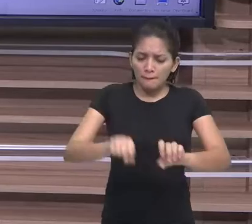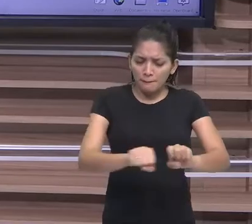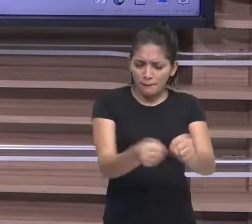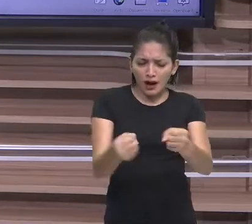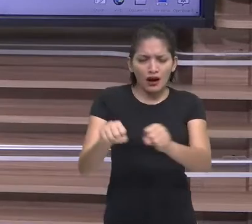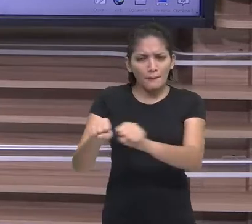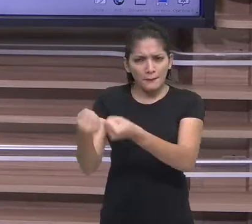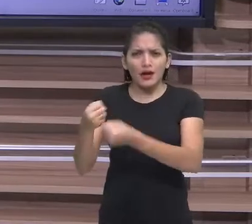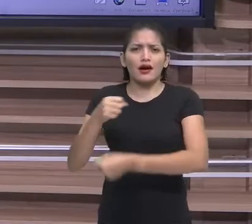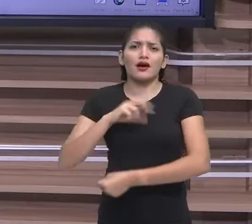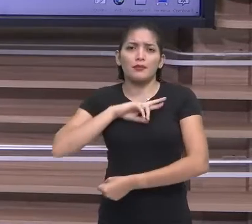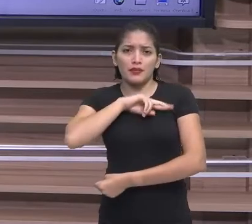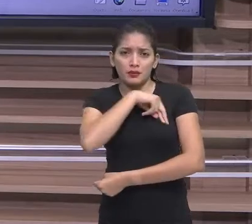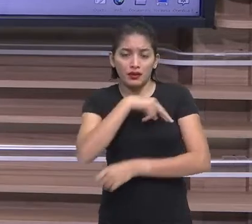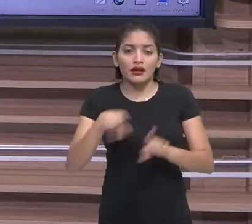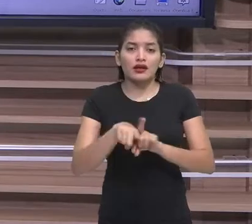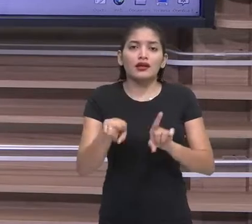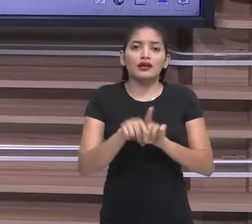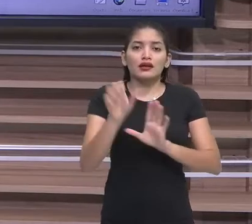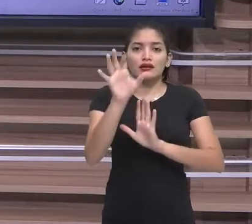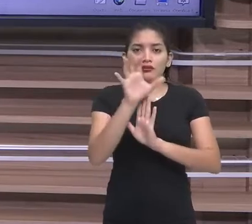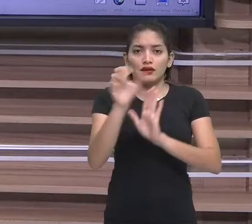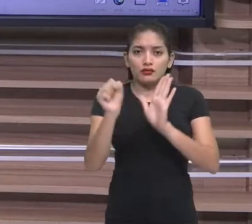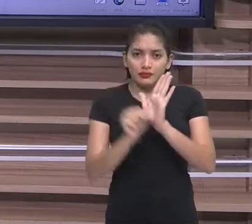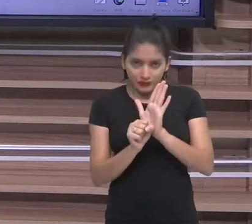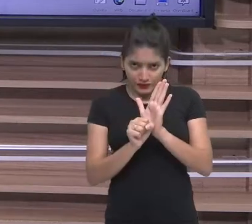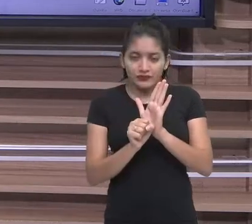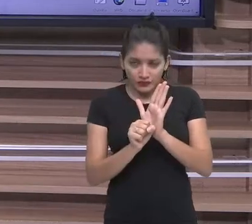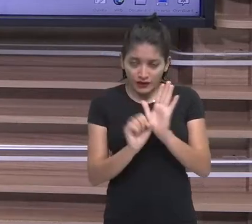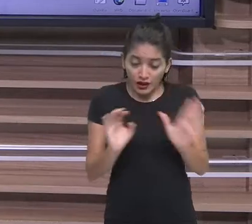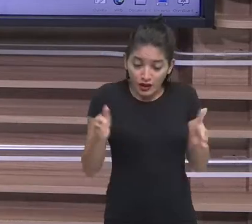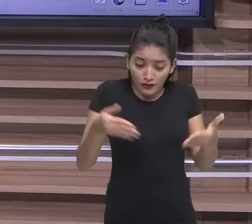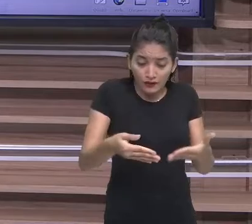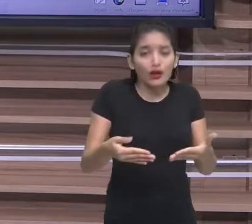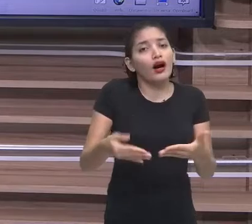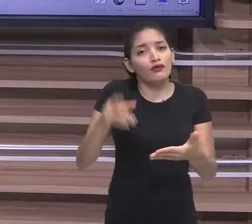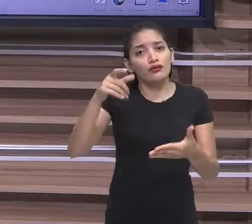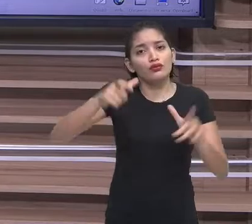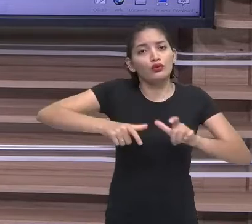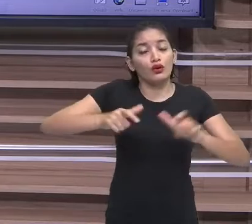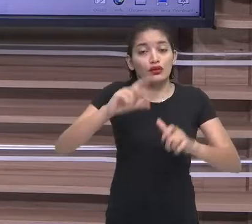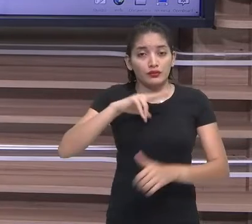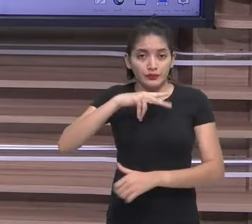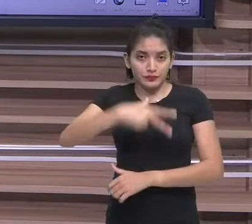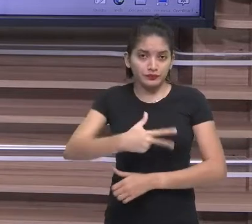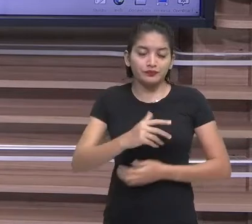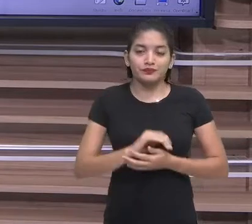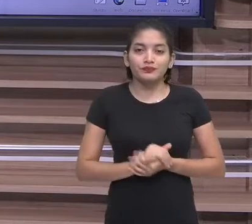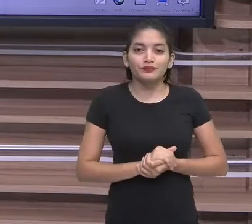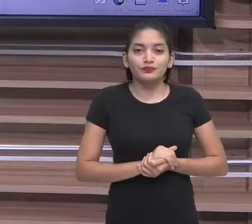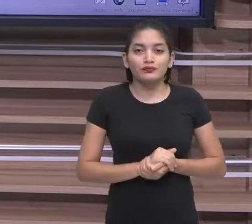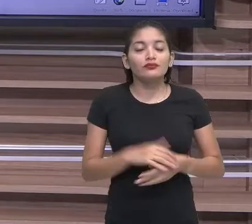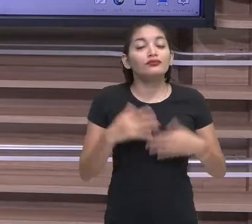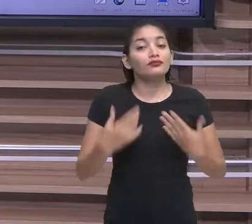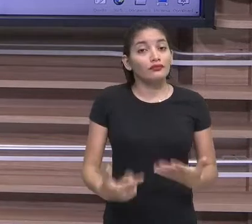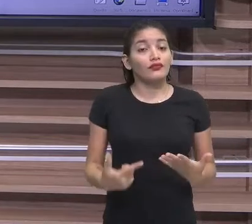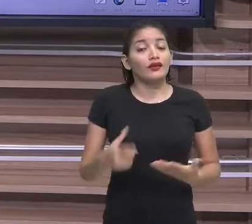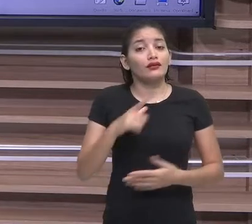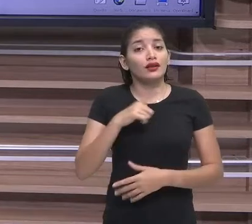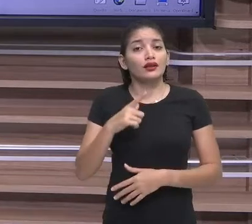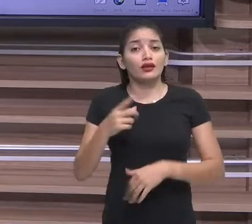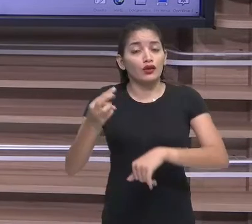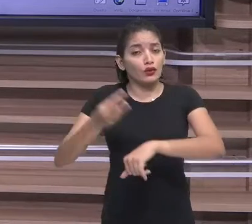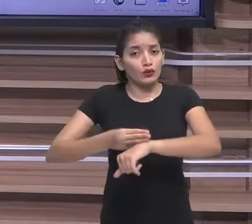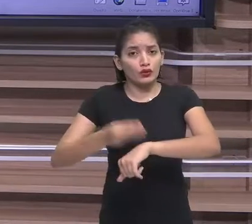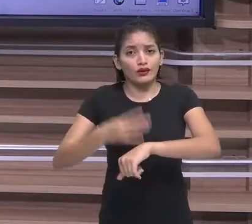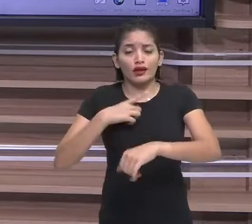estéticas românticas e simbolistas que predominavam em Portugal. Então, nós temos o modernismo em Portugal